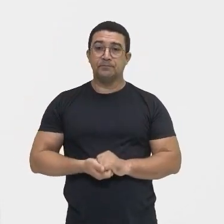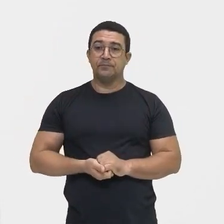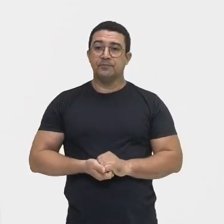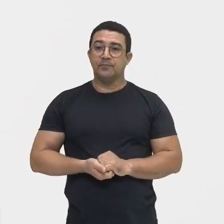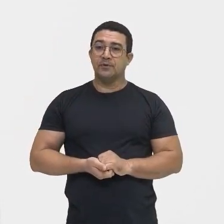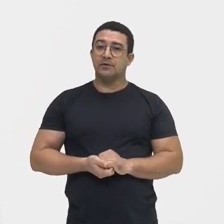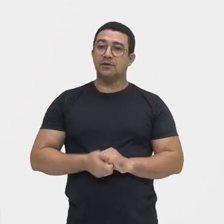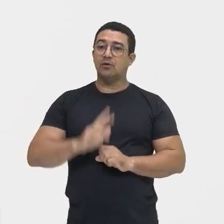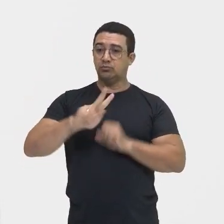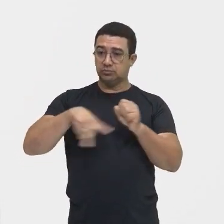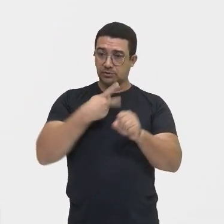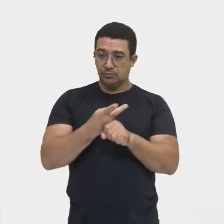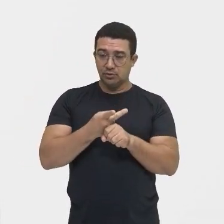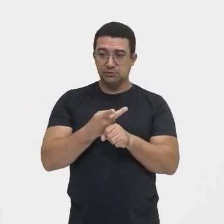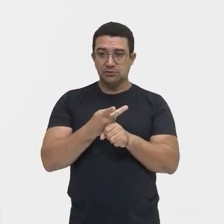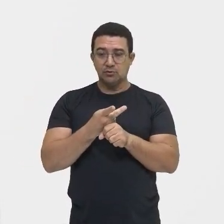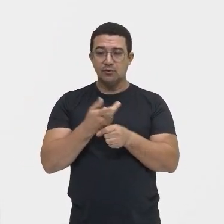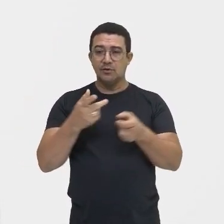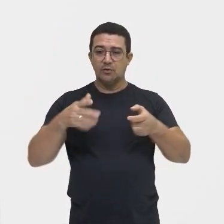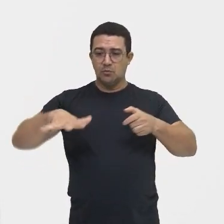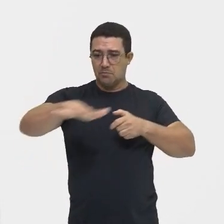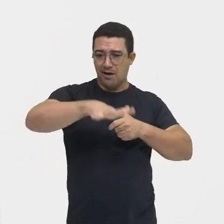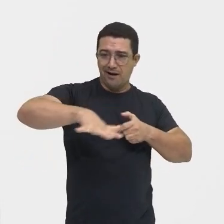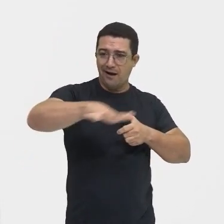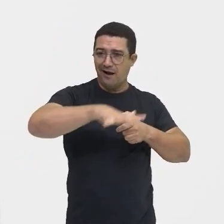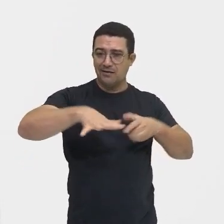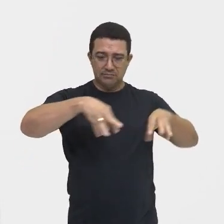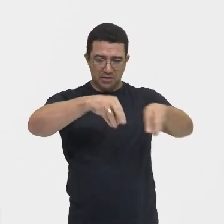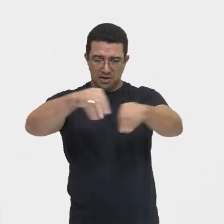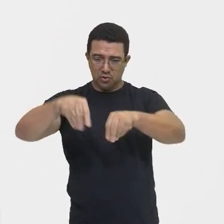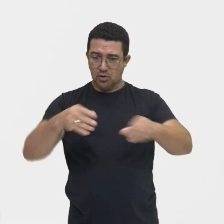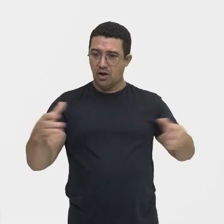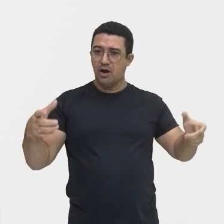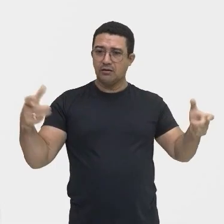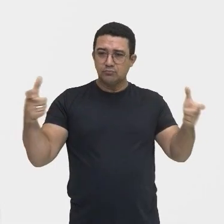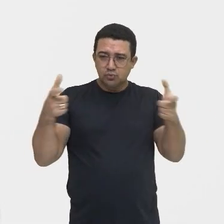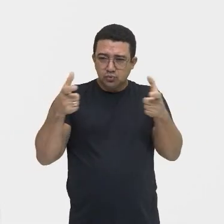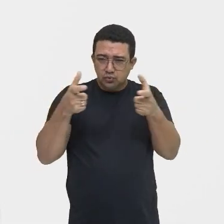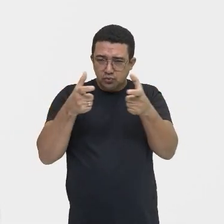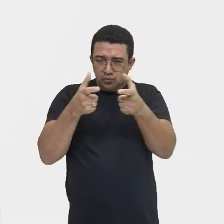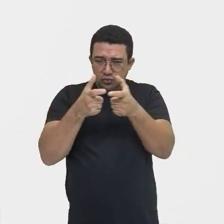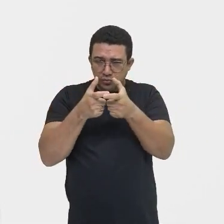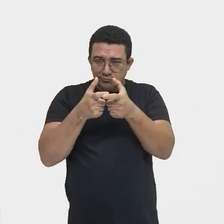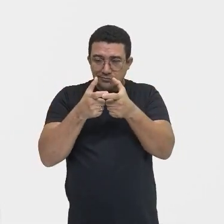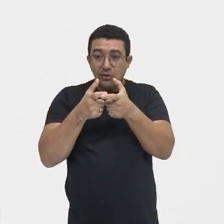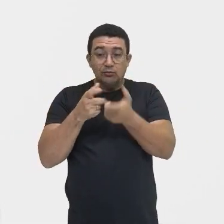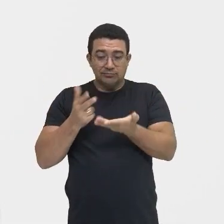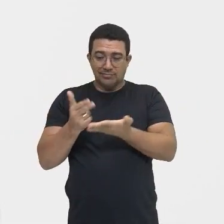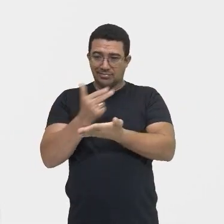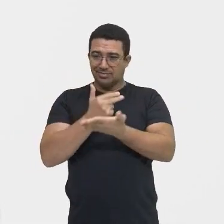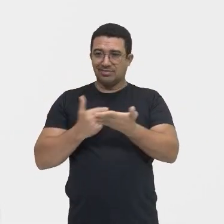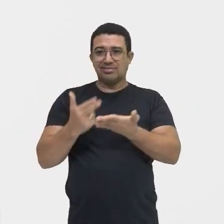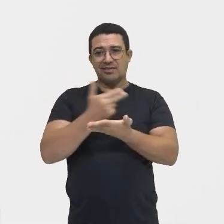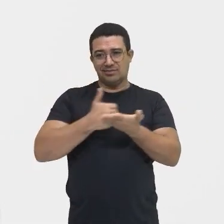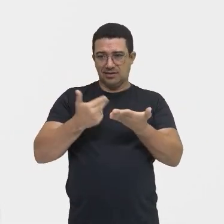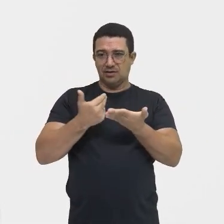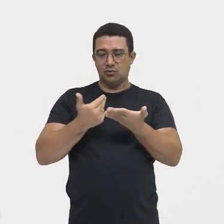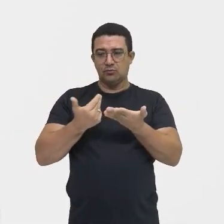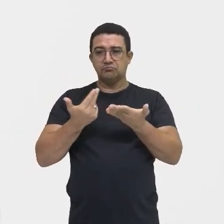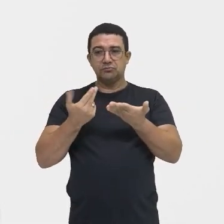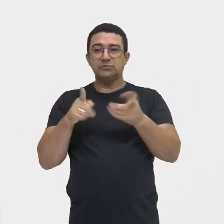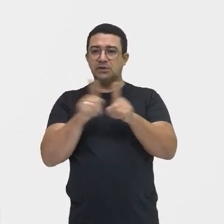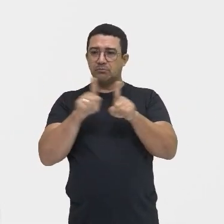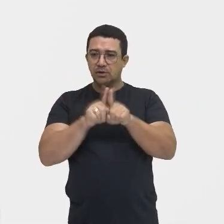certo? Então, a gente reduz uma área que a gente deseja representar e dentro dessa área a gente trata algum tema,